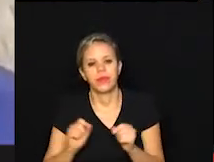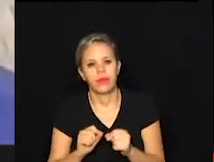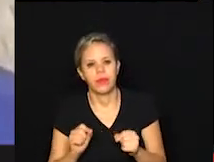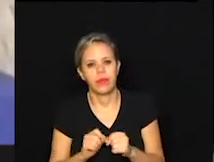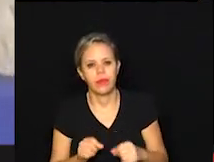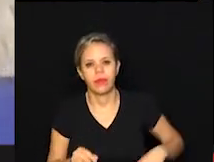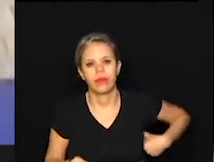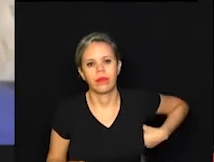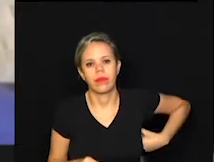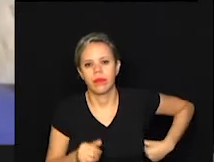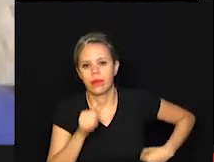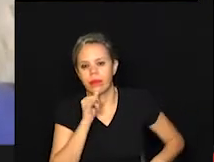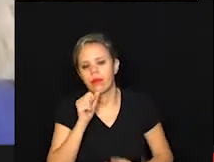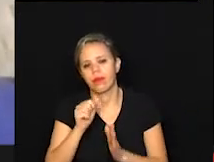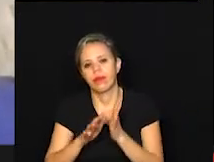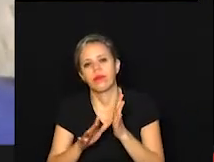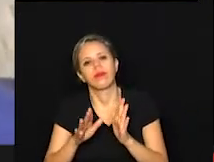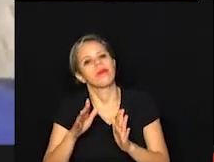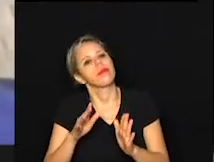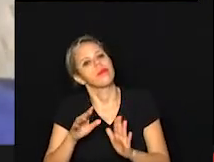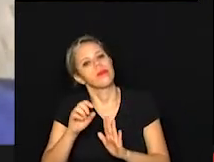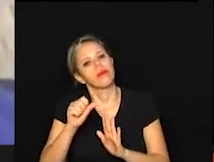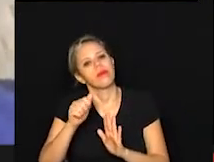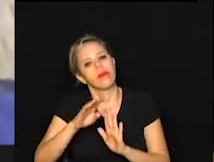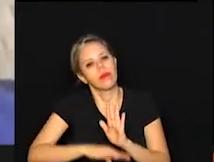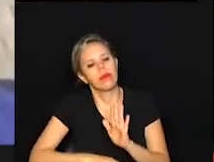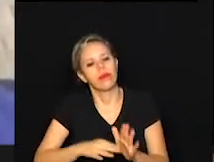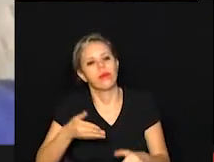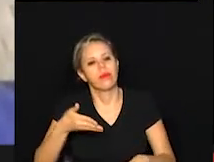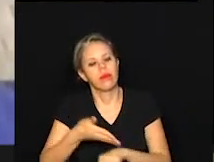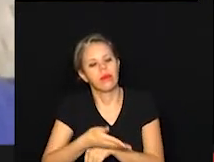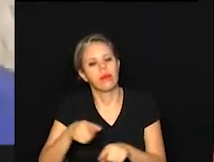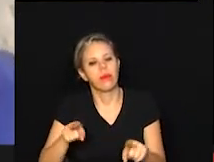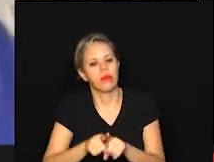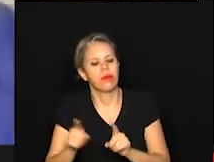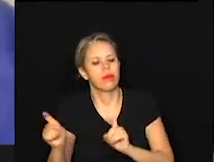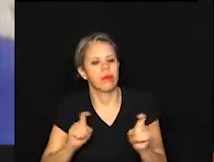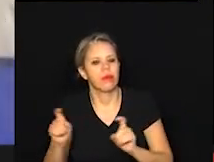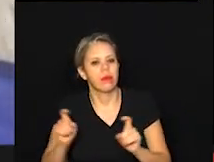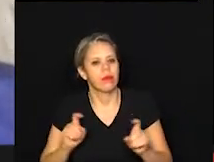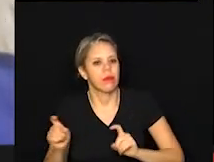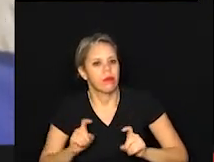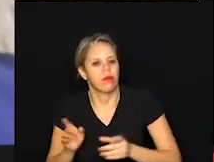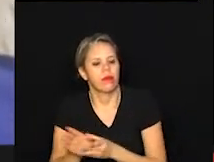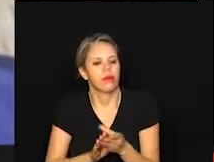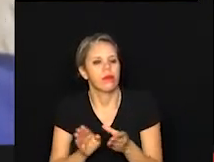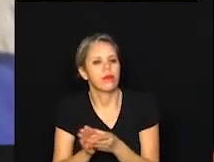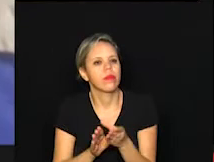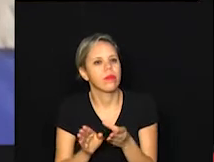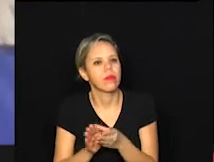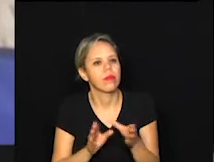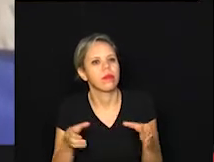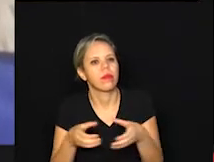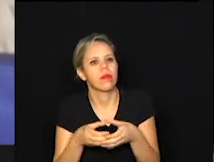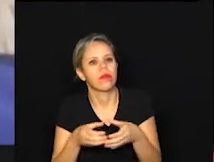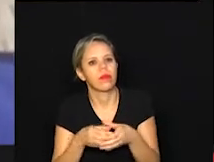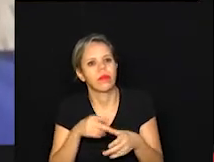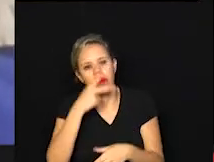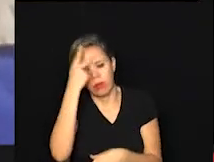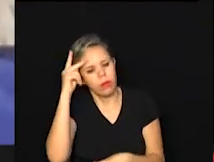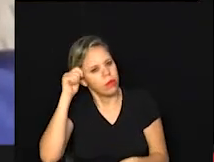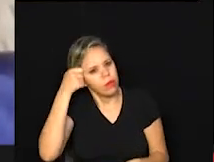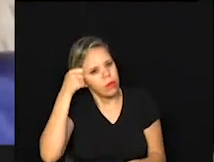tratada da questão das atas e a questão do acesso também às reuniões do Conselho da Comunidade Negra. Penso